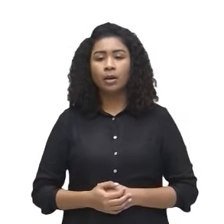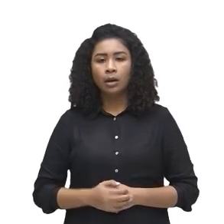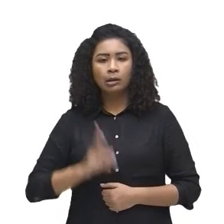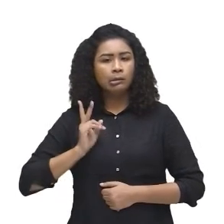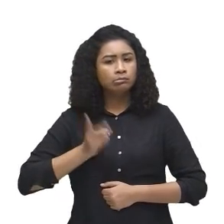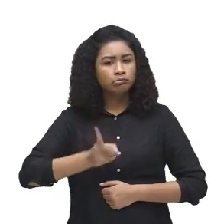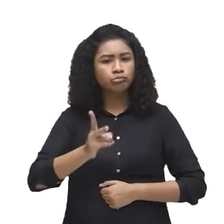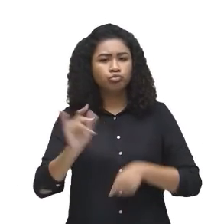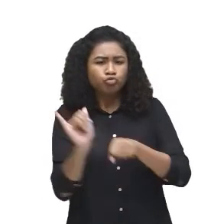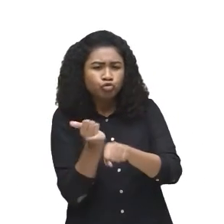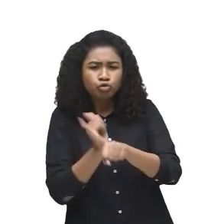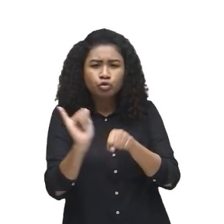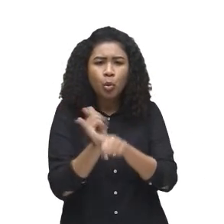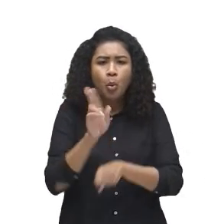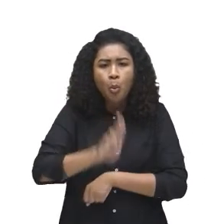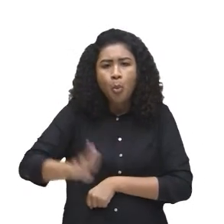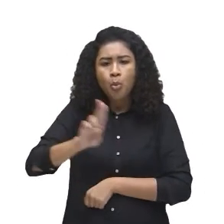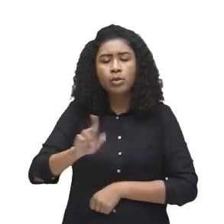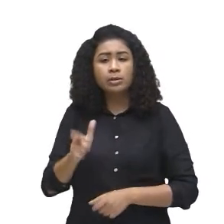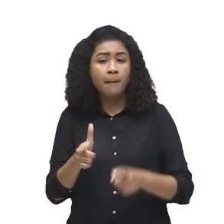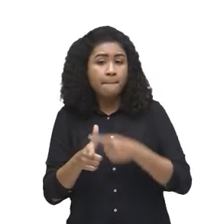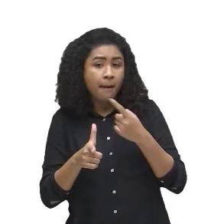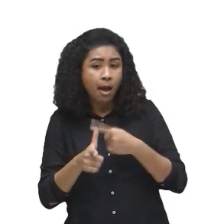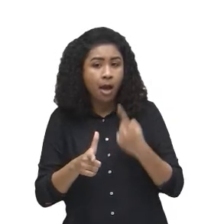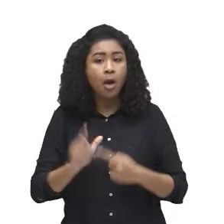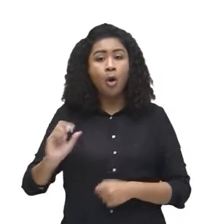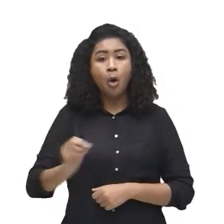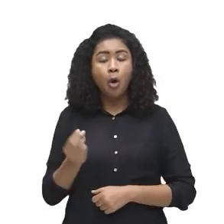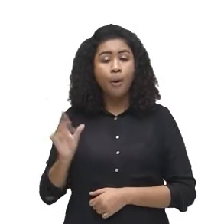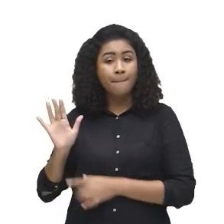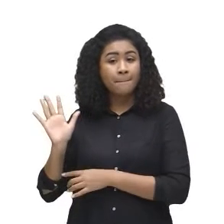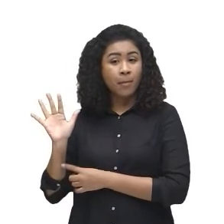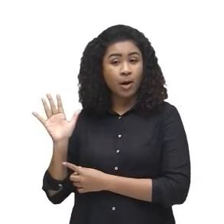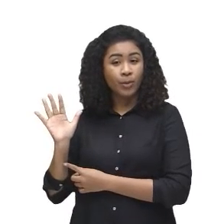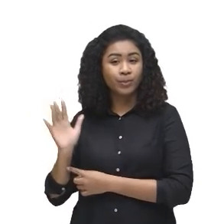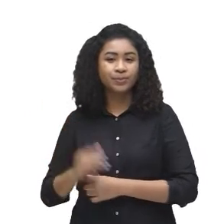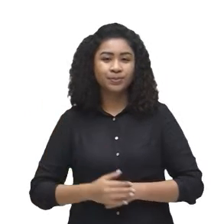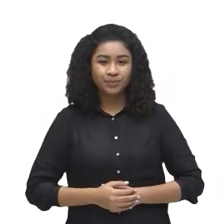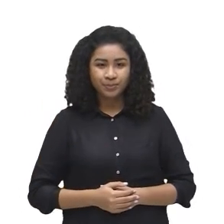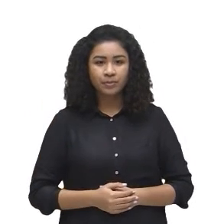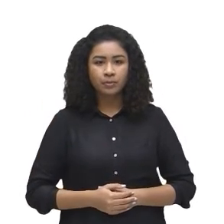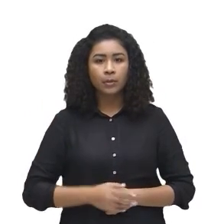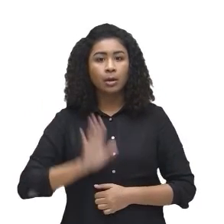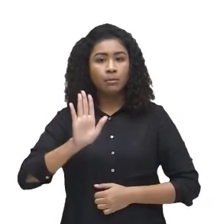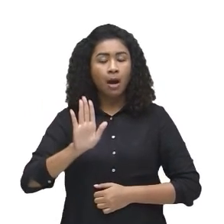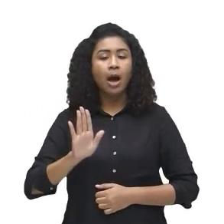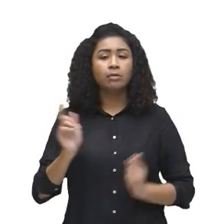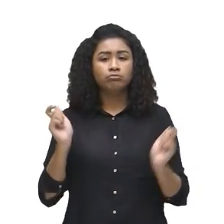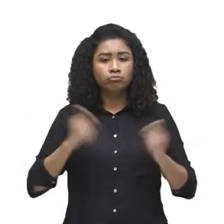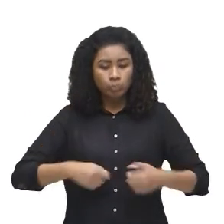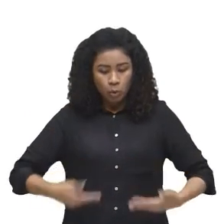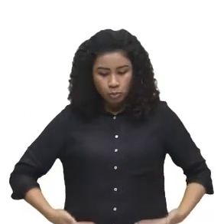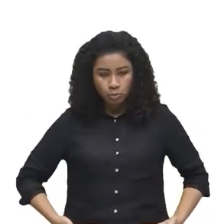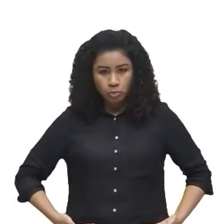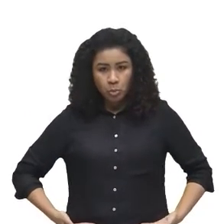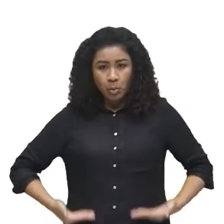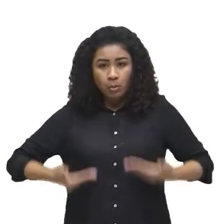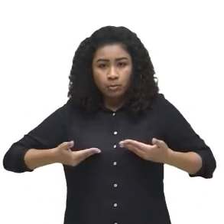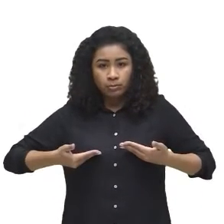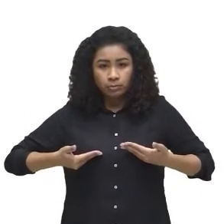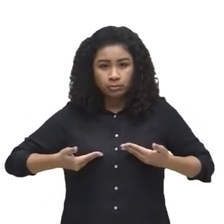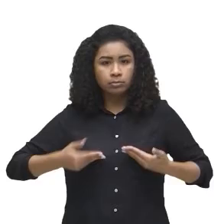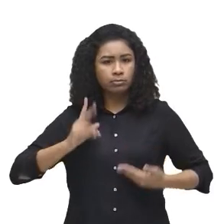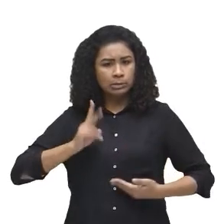pés, mas eles também podem utilizar golpes com as mãos, desde que atinja somente essa parte do tórax. Por isso eles usam